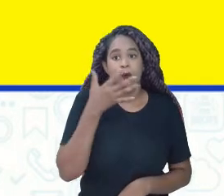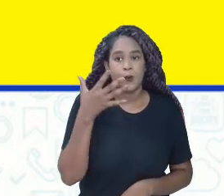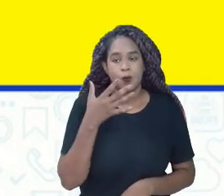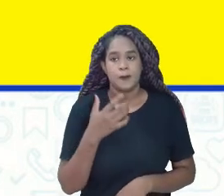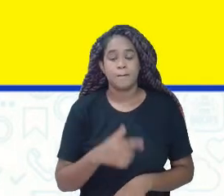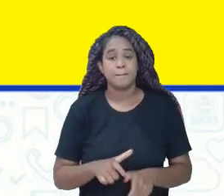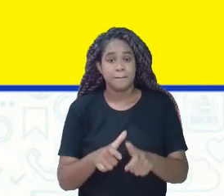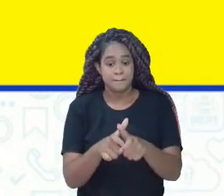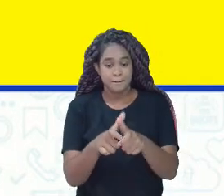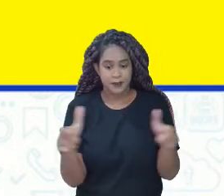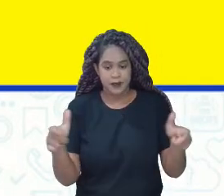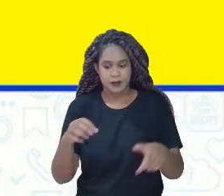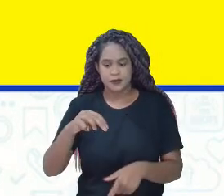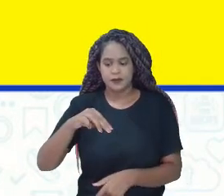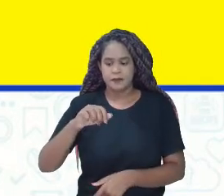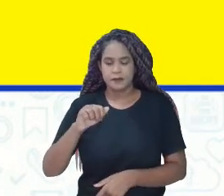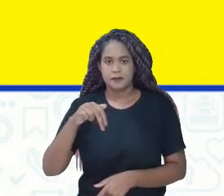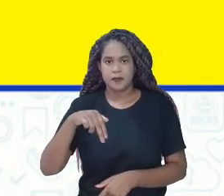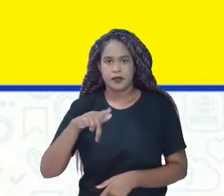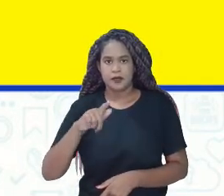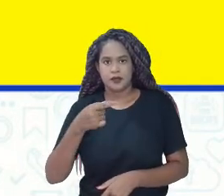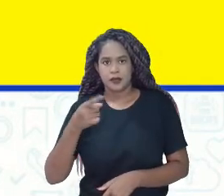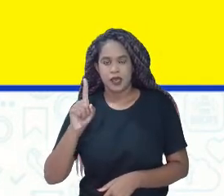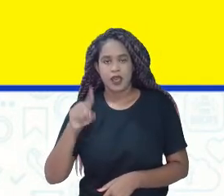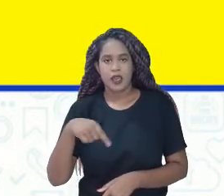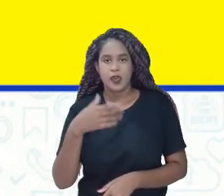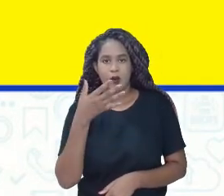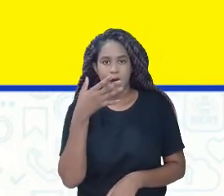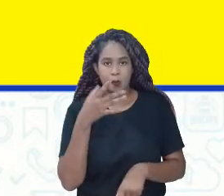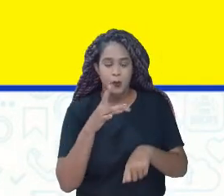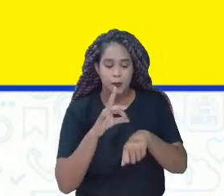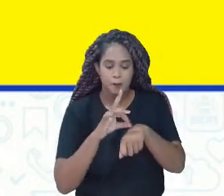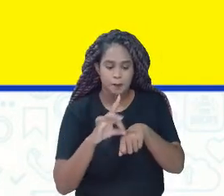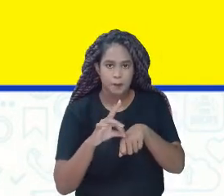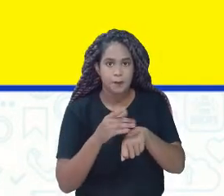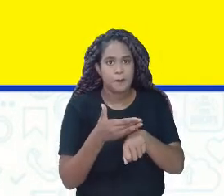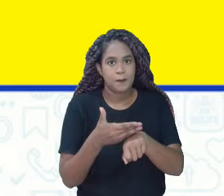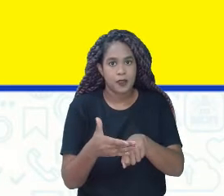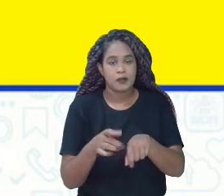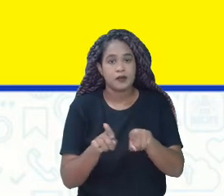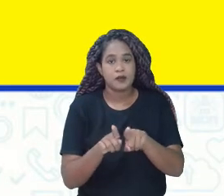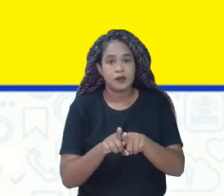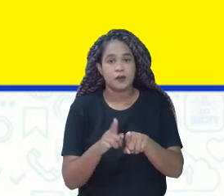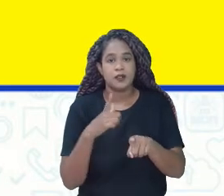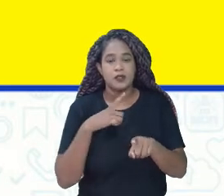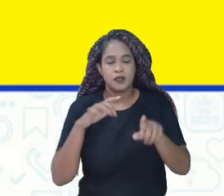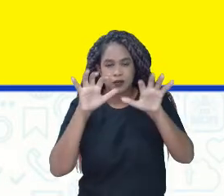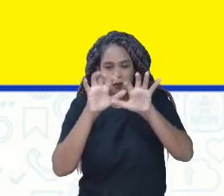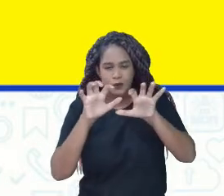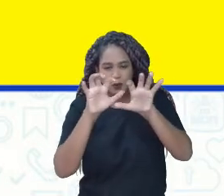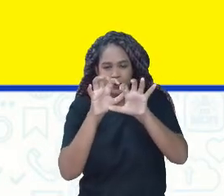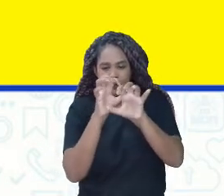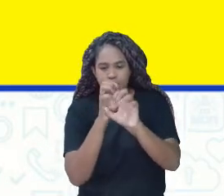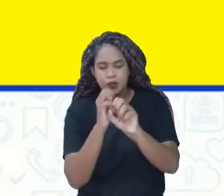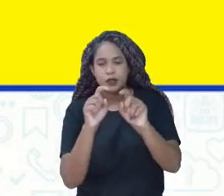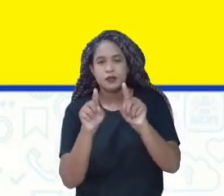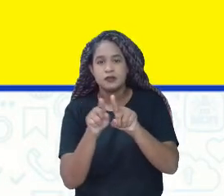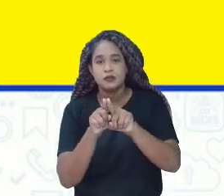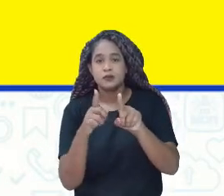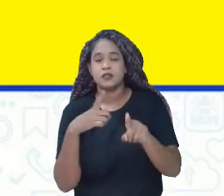normalmente, mangás são preto e branco, como a professora Viviane falou, sombras, achuras,